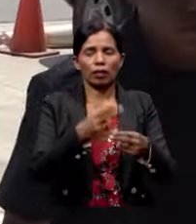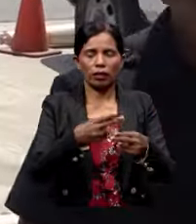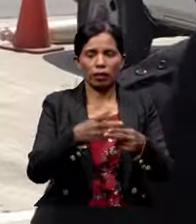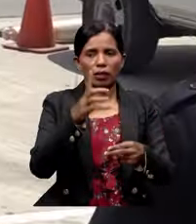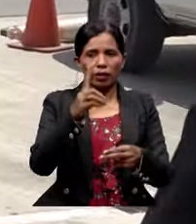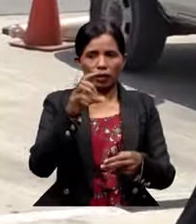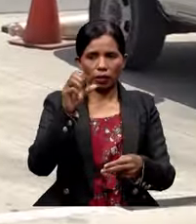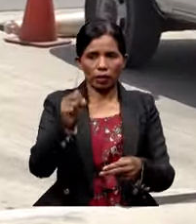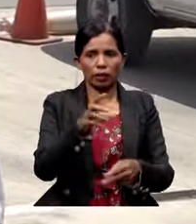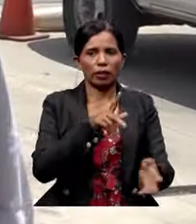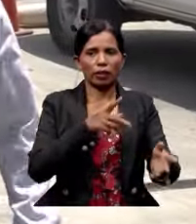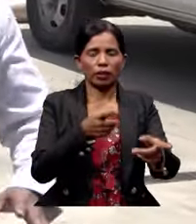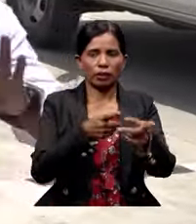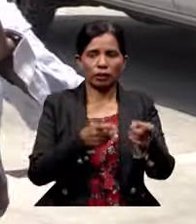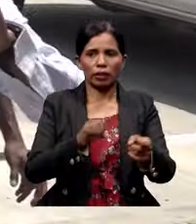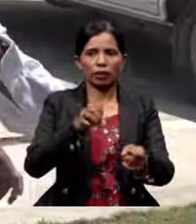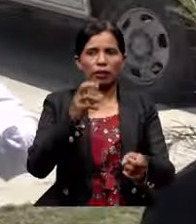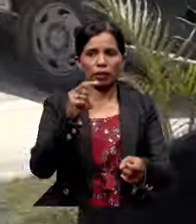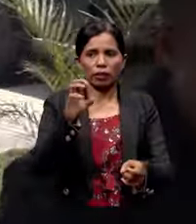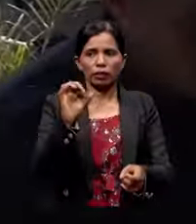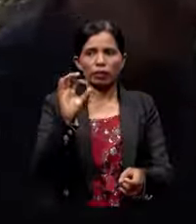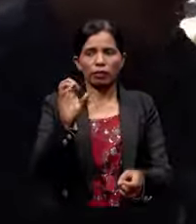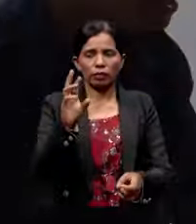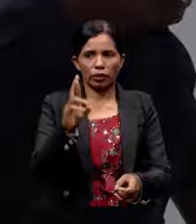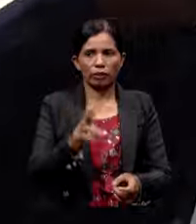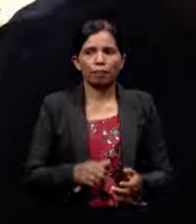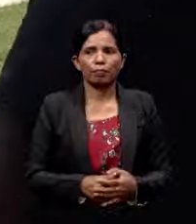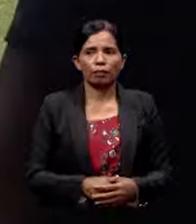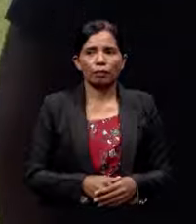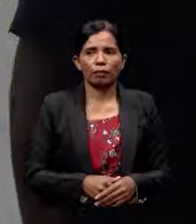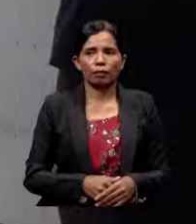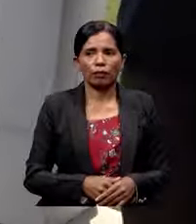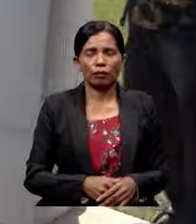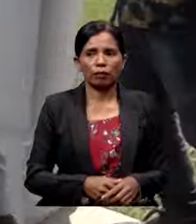DS, Nebetiro Jennifer da Silva. João Carlos, marido da Costa, GMN.